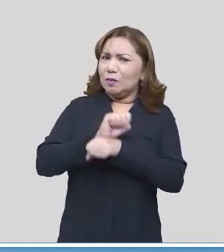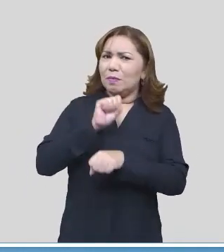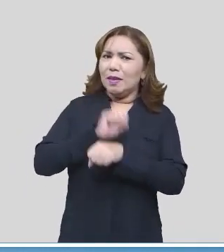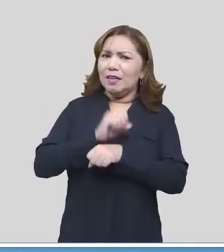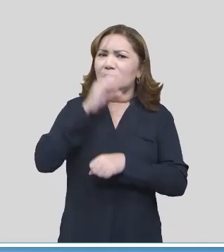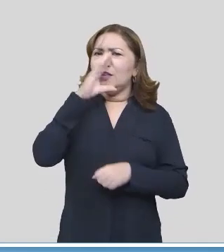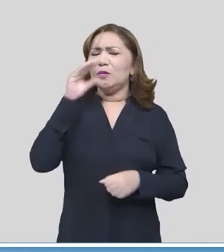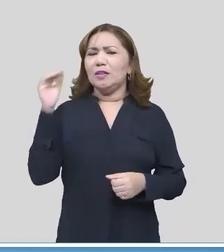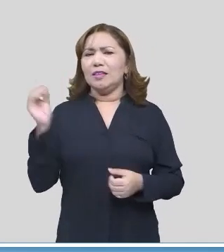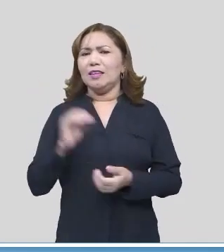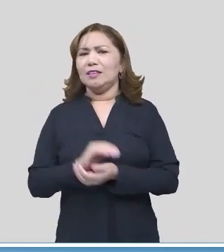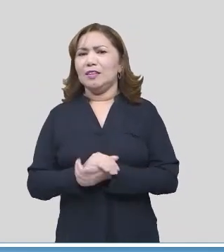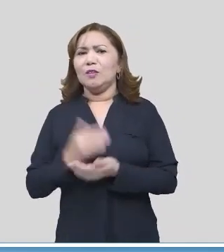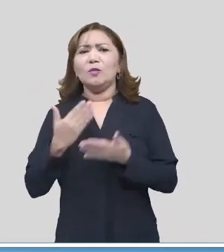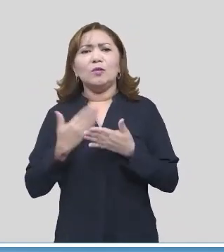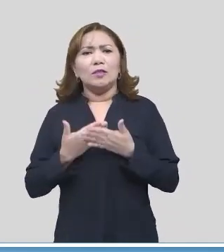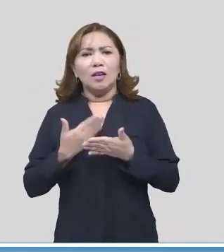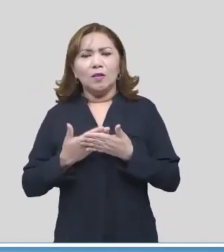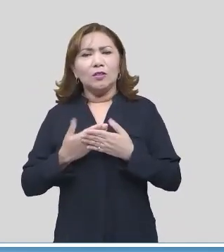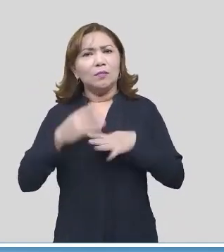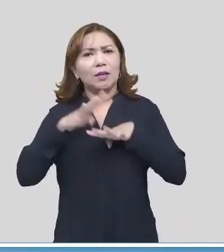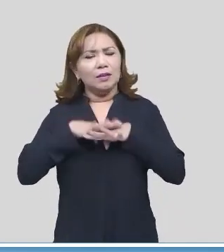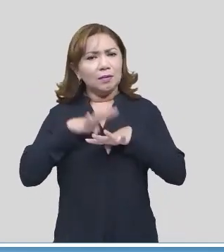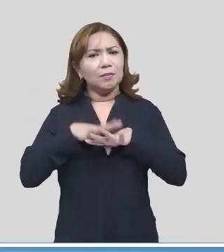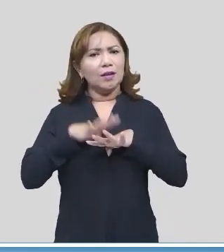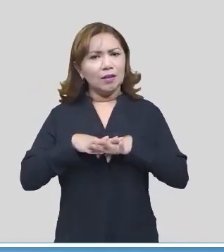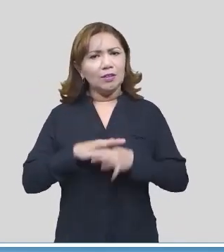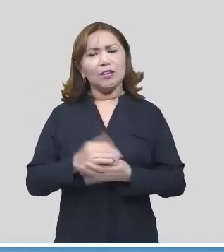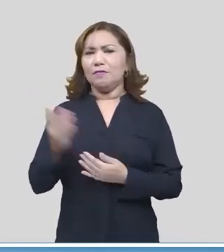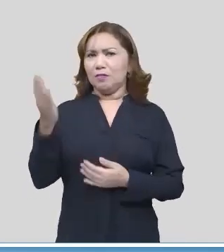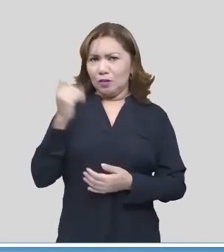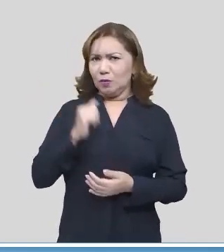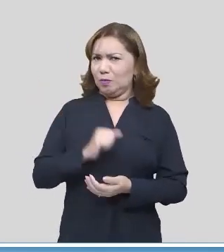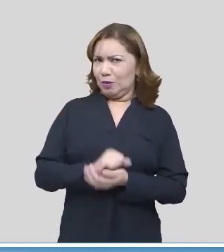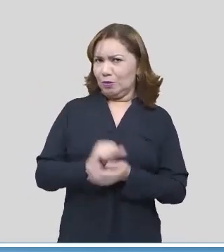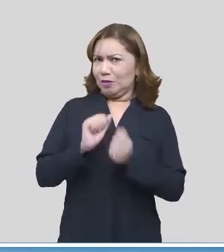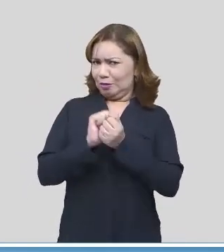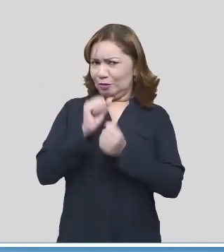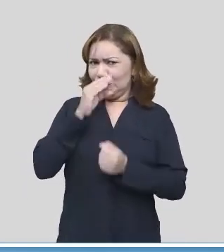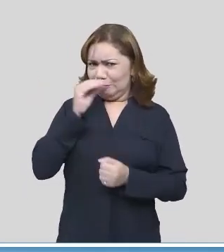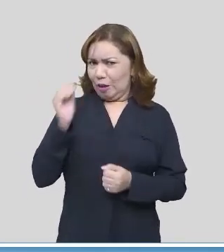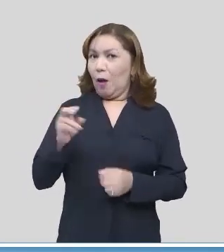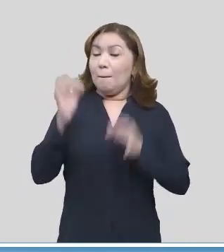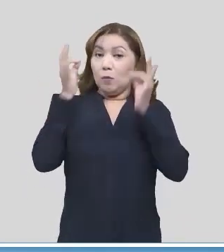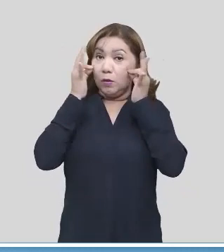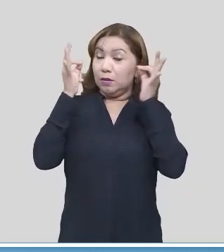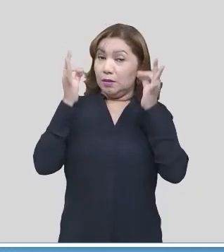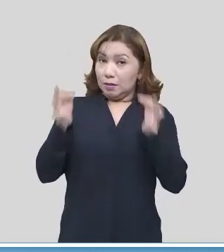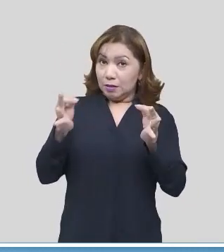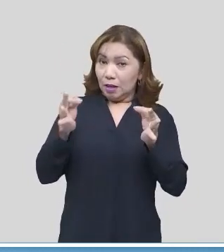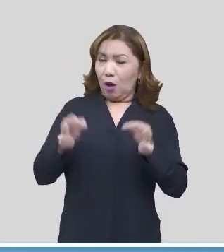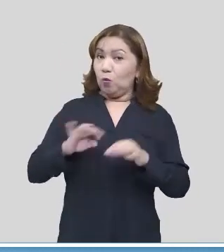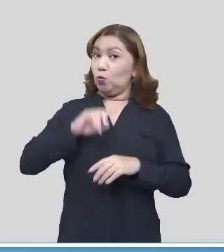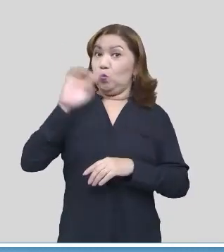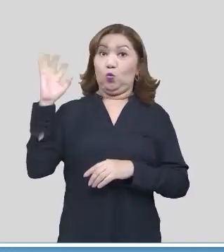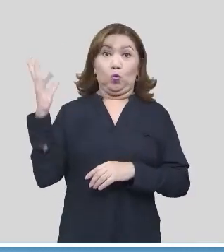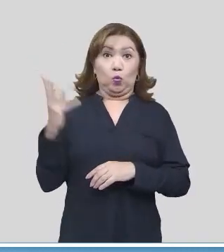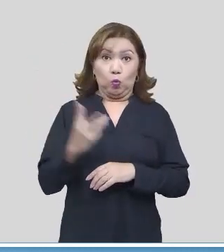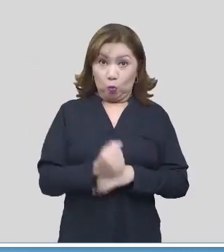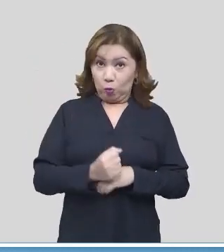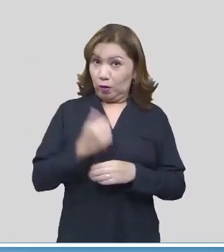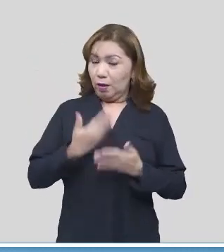crianças. Nossa aula de matemática. Vem comigo, crianças, e muita atenção durante toda a